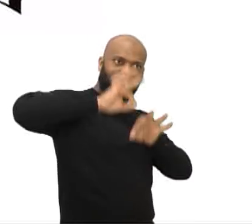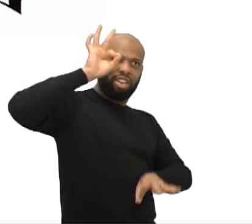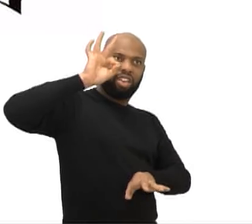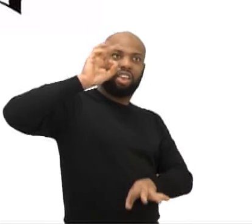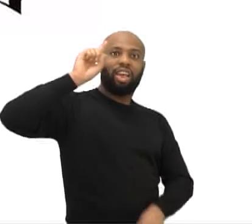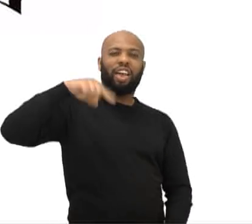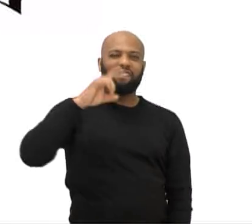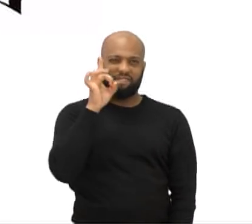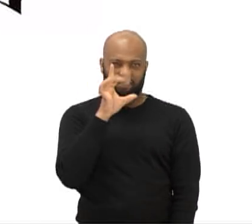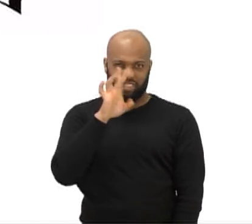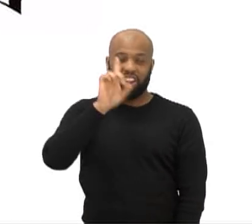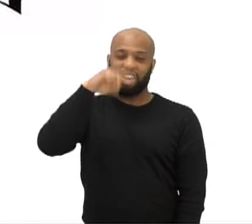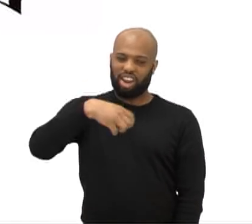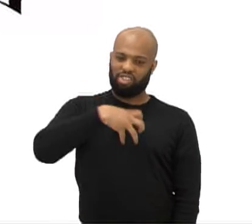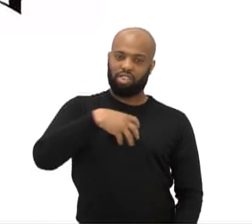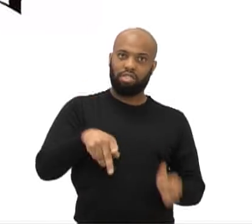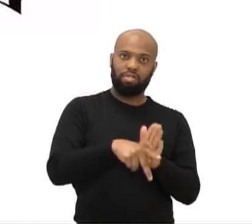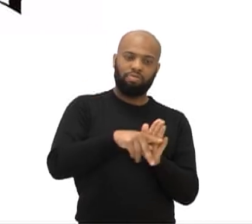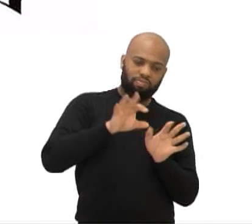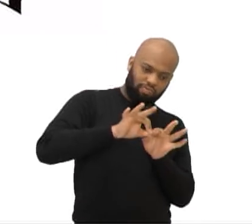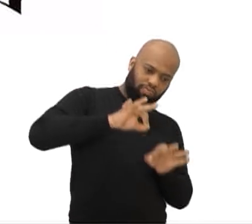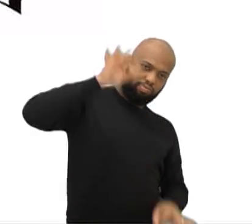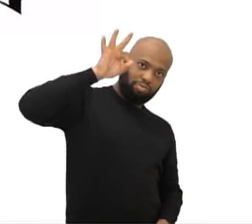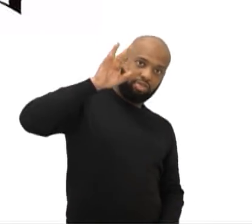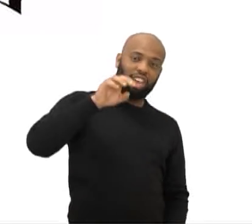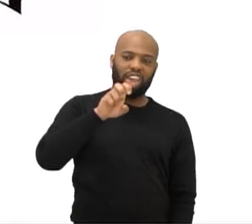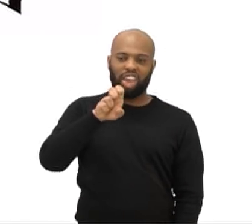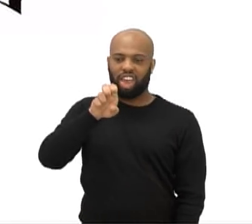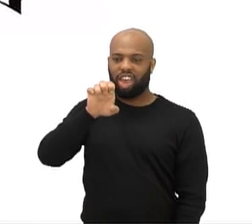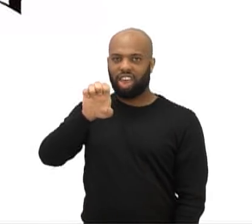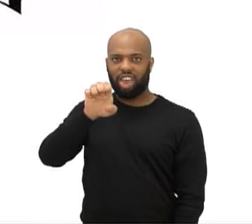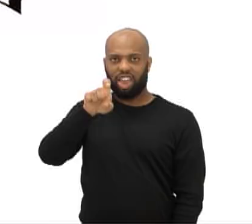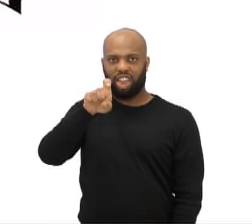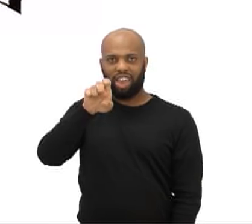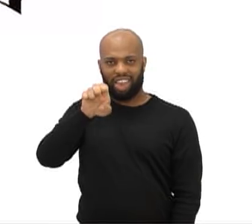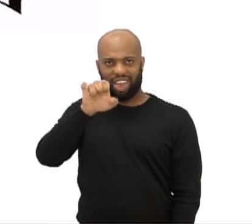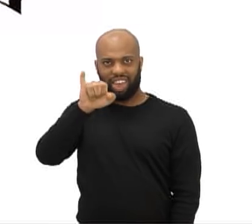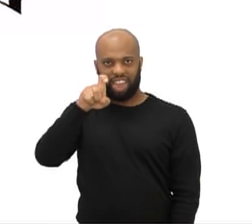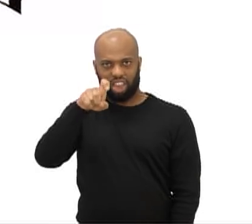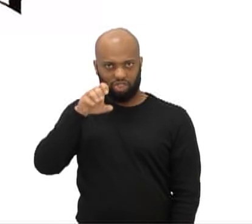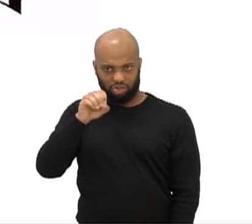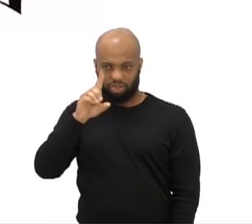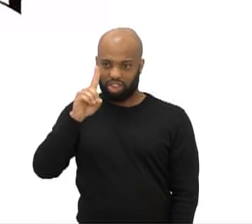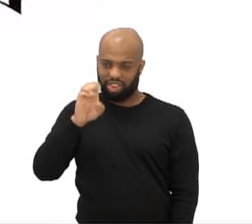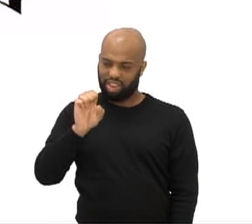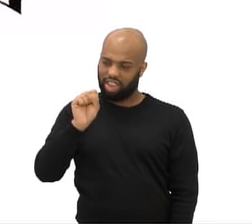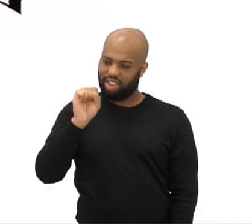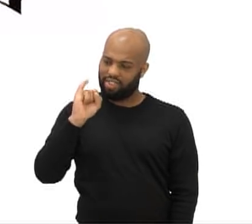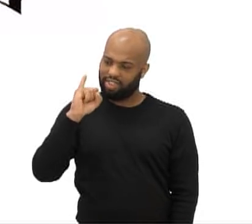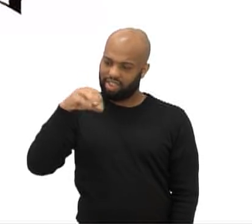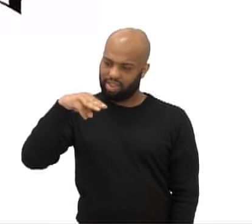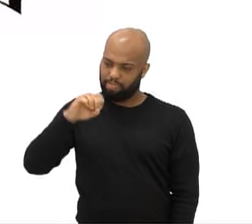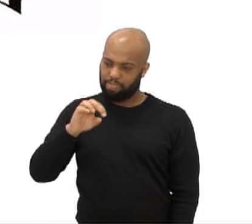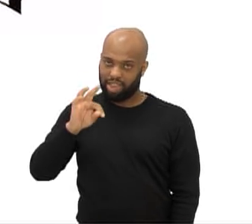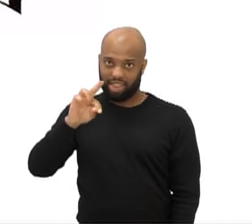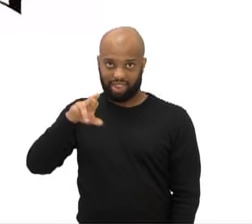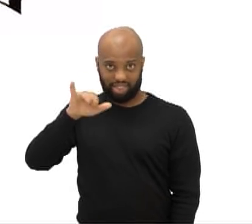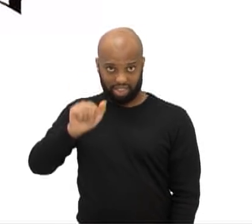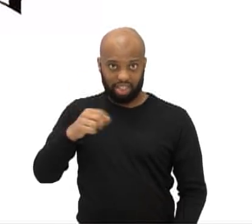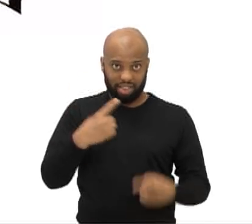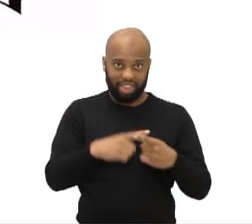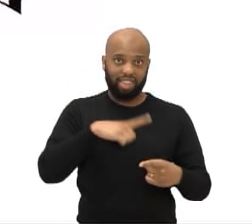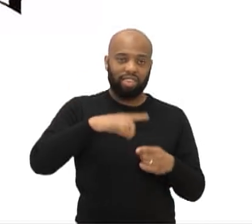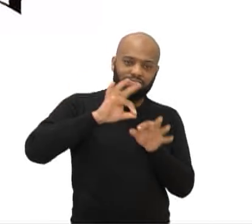um eixo de simetria. Veja que a gente tem a figura da borboleta e no centro dela, traçando na